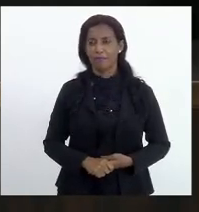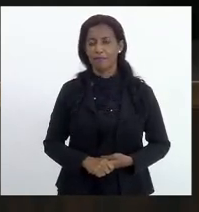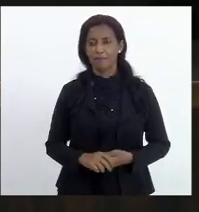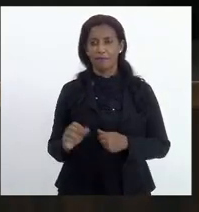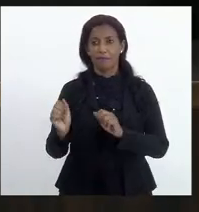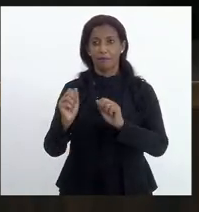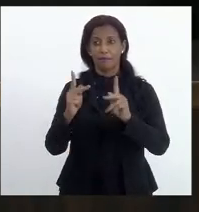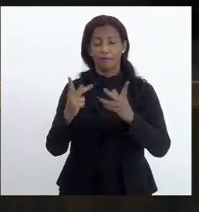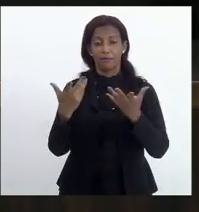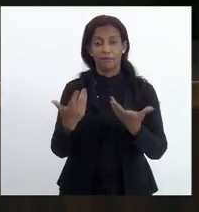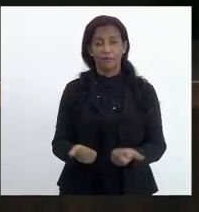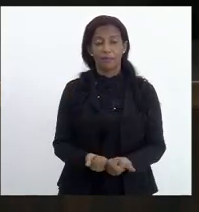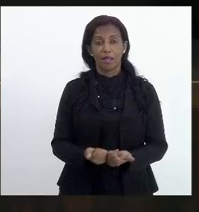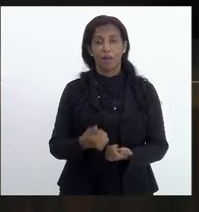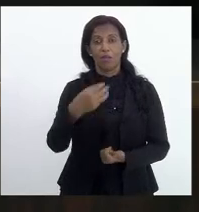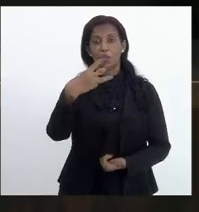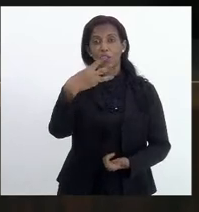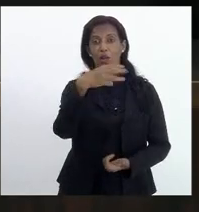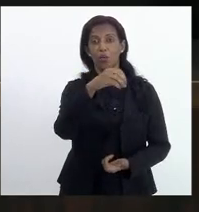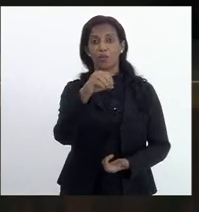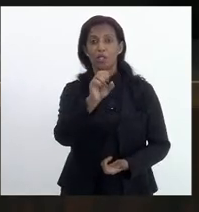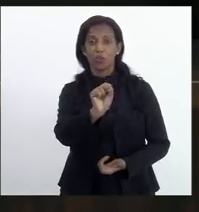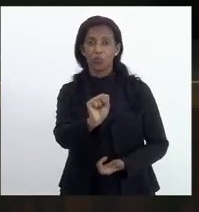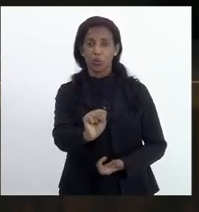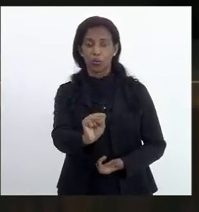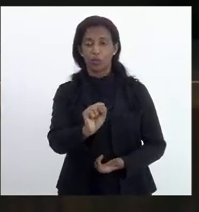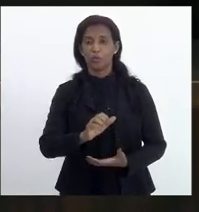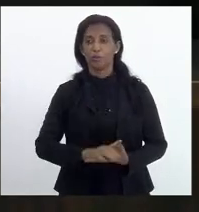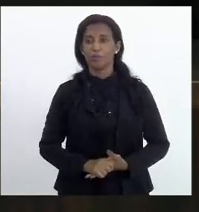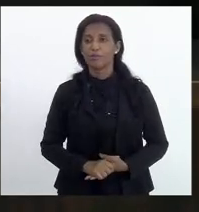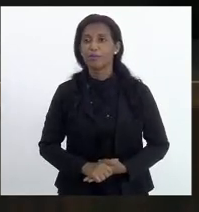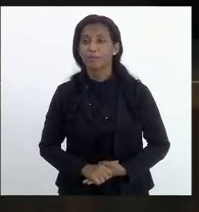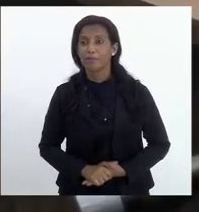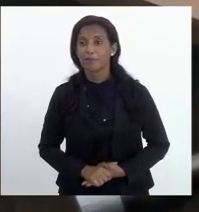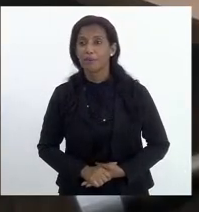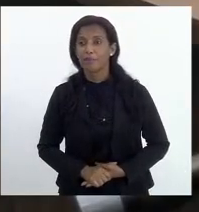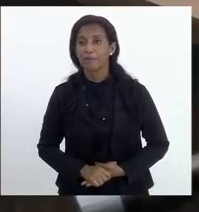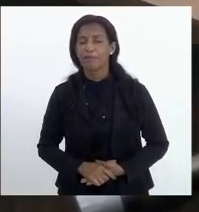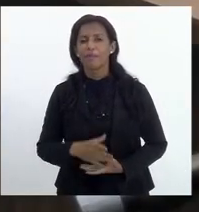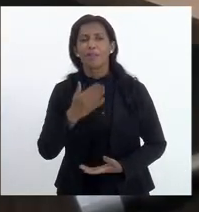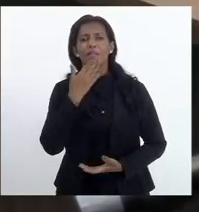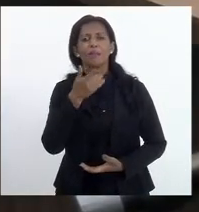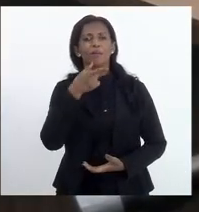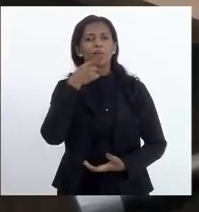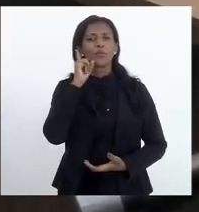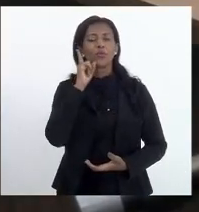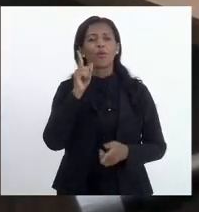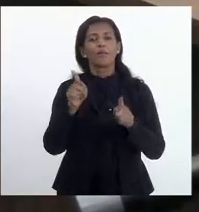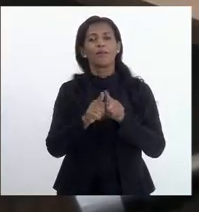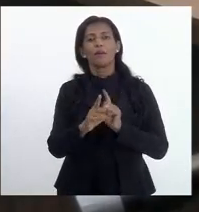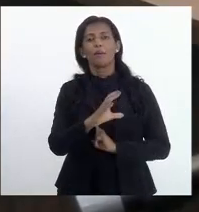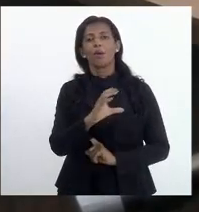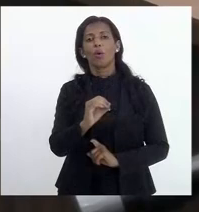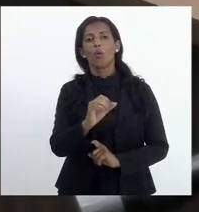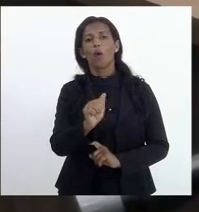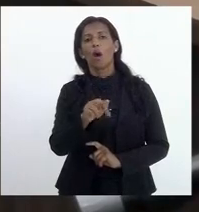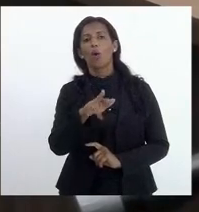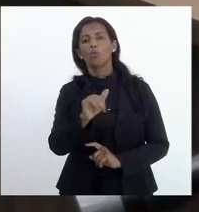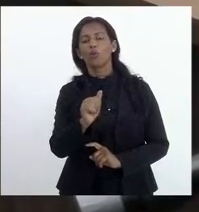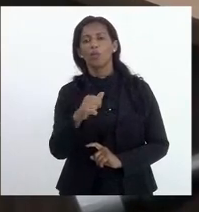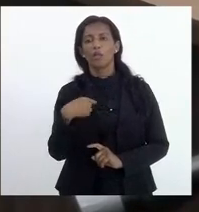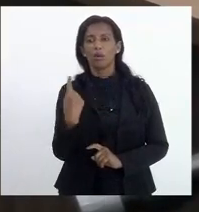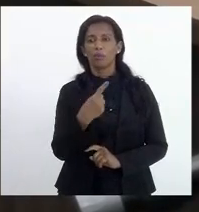Ok, agora vamos ao 3008. Me pediu ontem, com a autoria, o